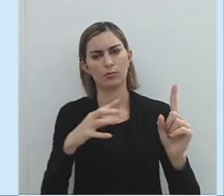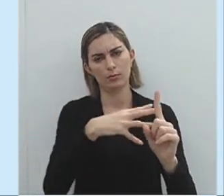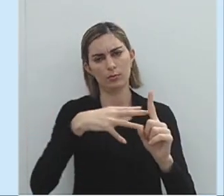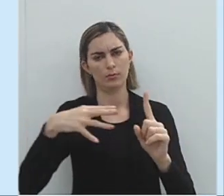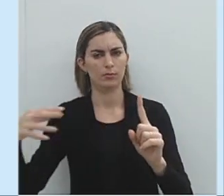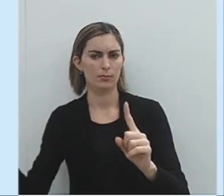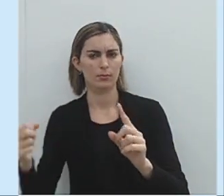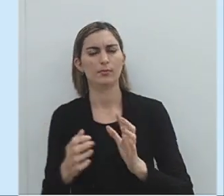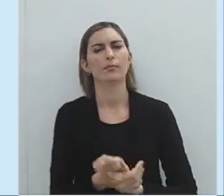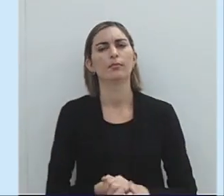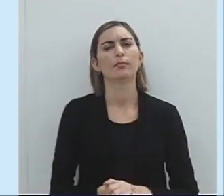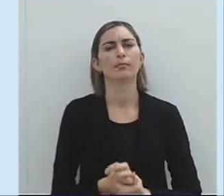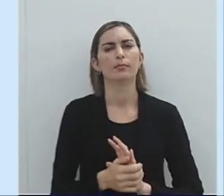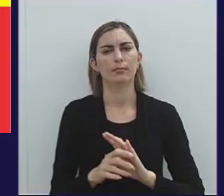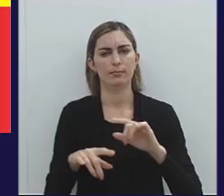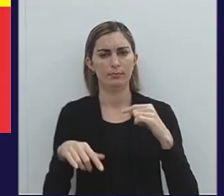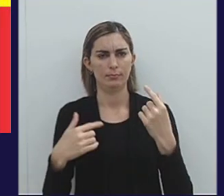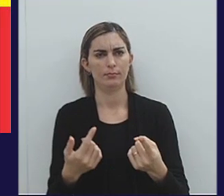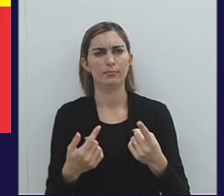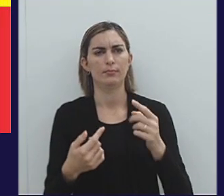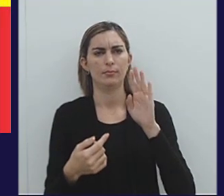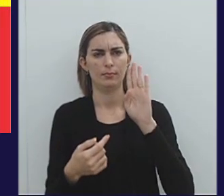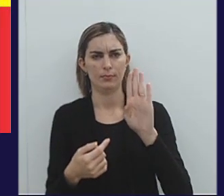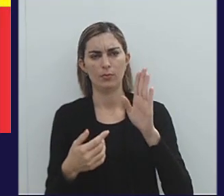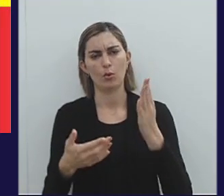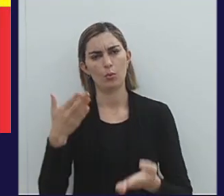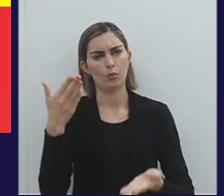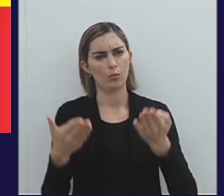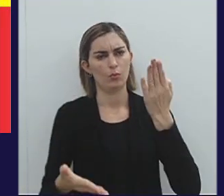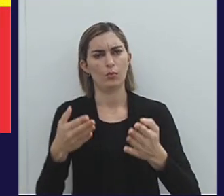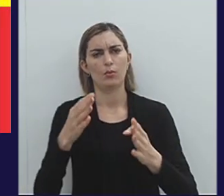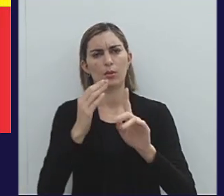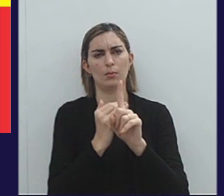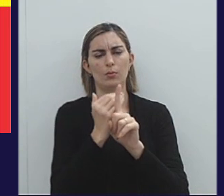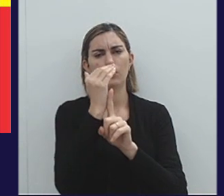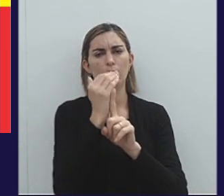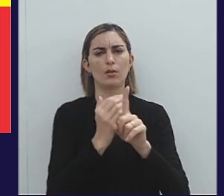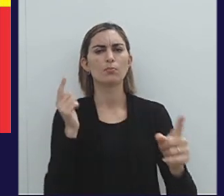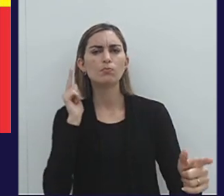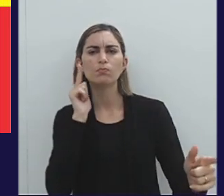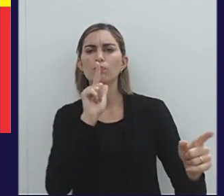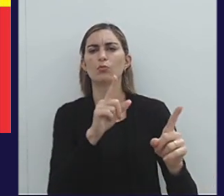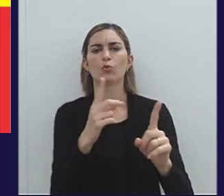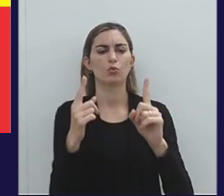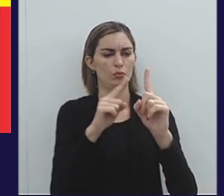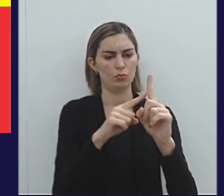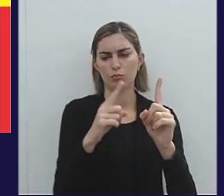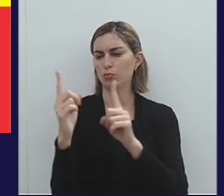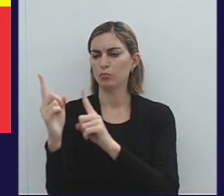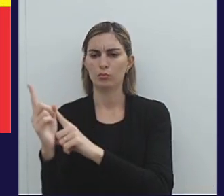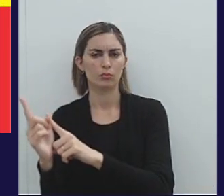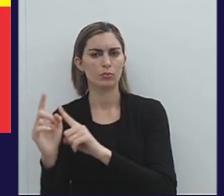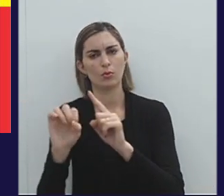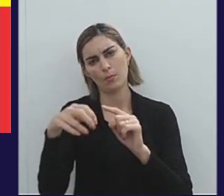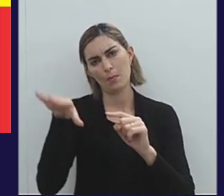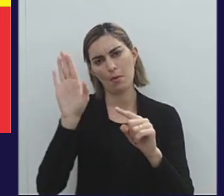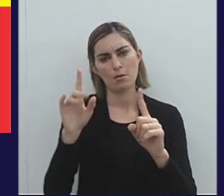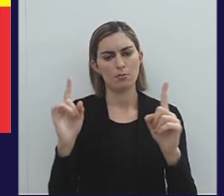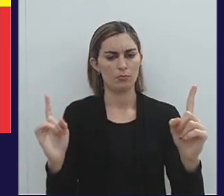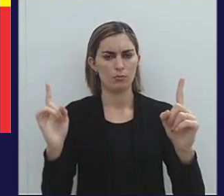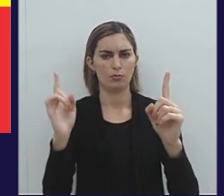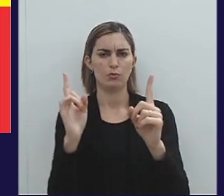para um corpo de menor calor. Na letra B diz, o equilíbrio térmico ele é atingido quando dois ou mais